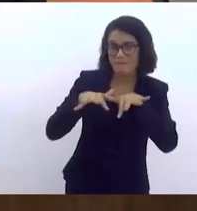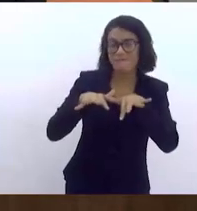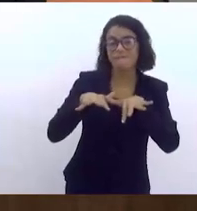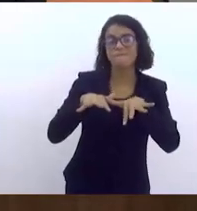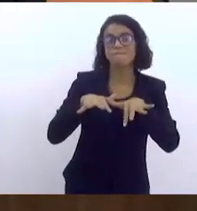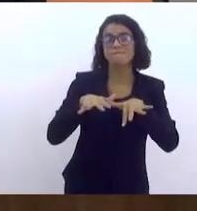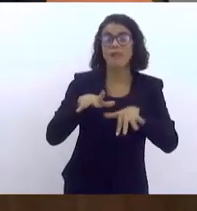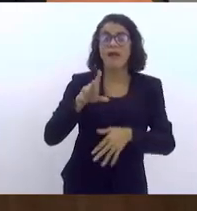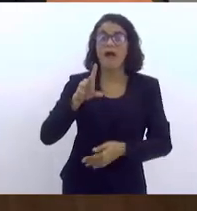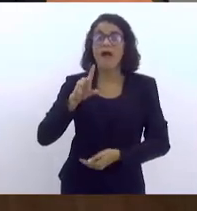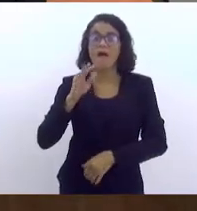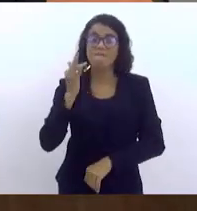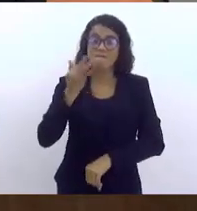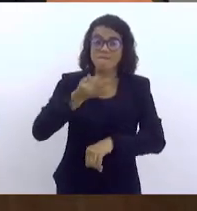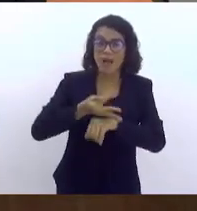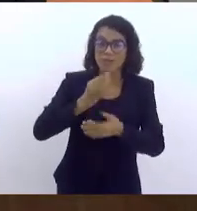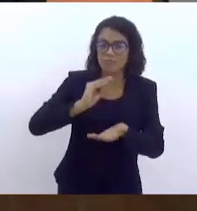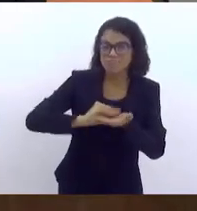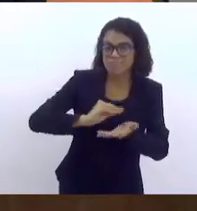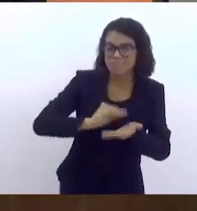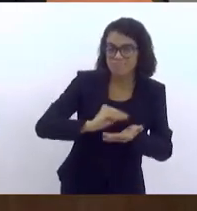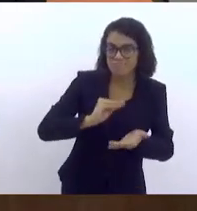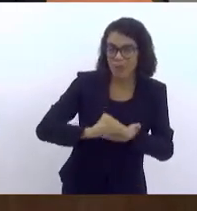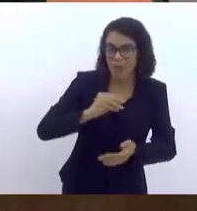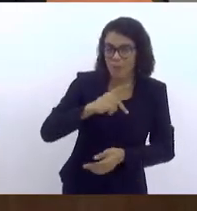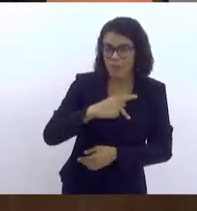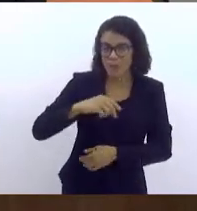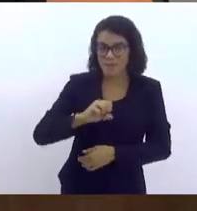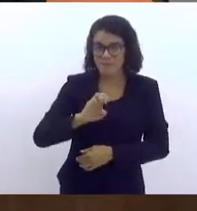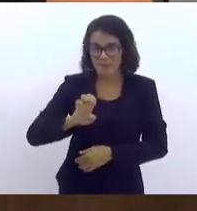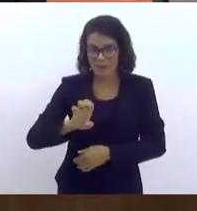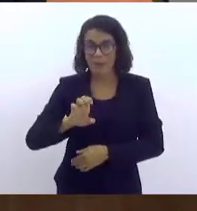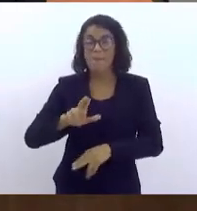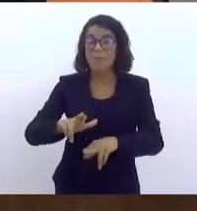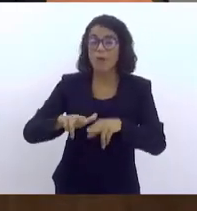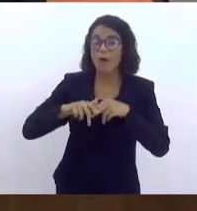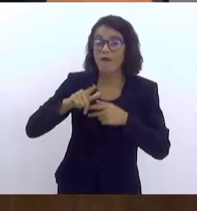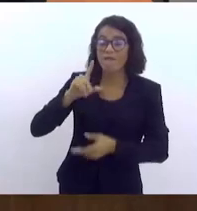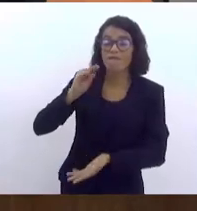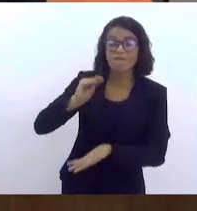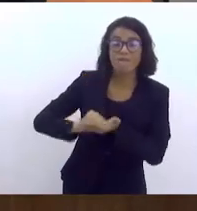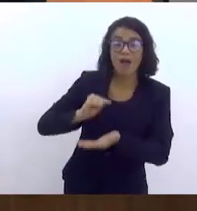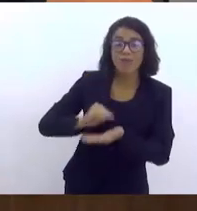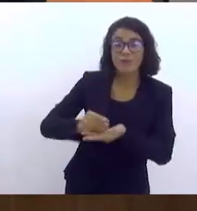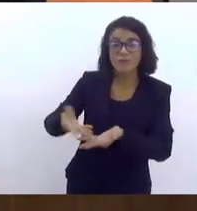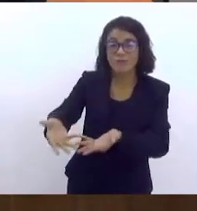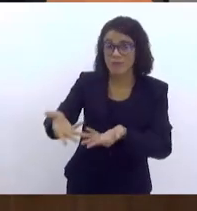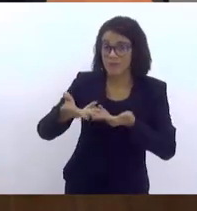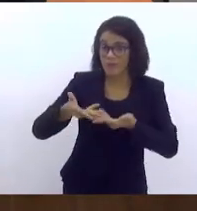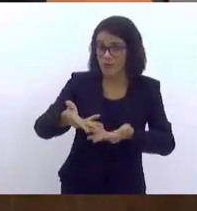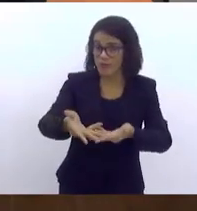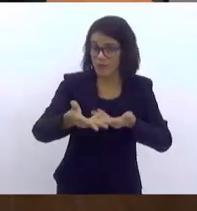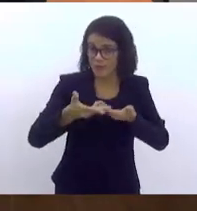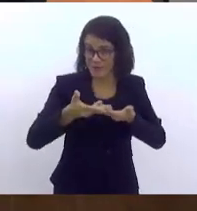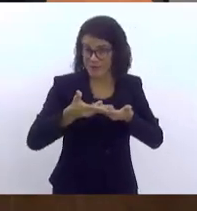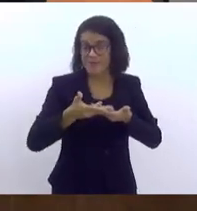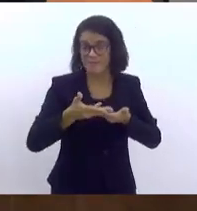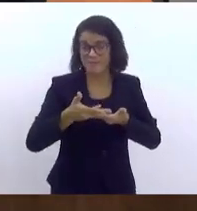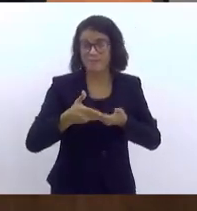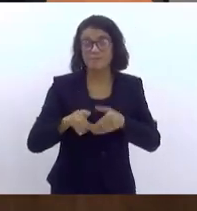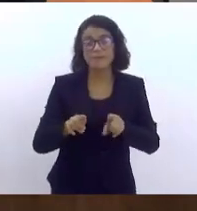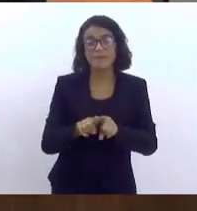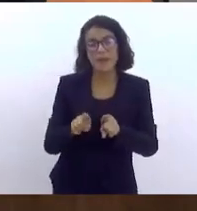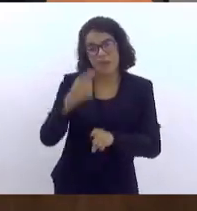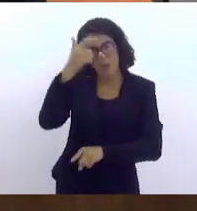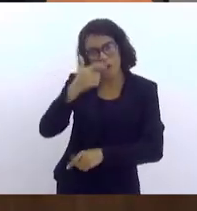a ausência do PS é até o momento aconteceu devido à falta de convite e provocação e